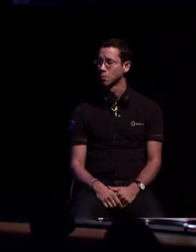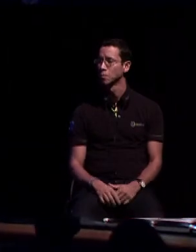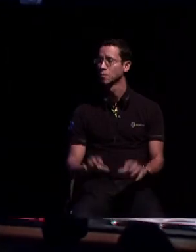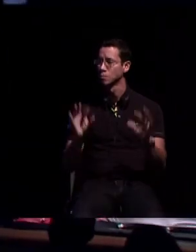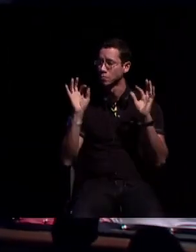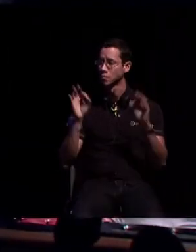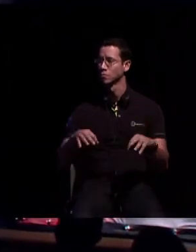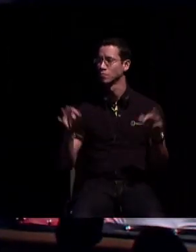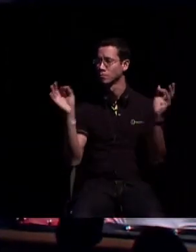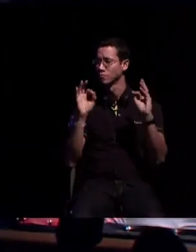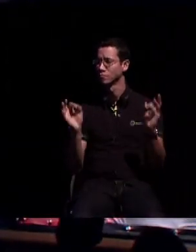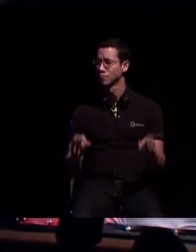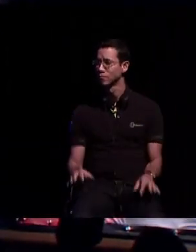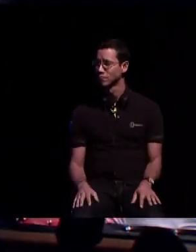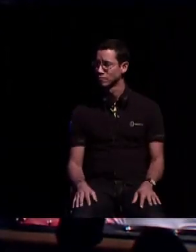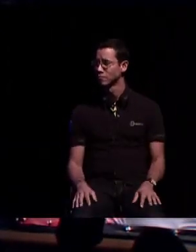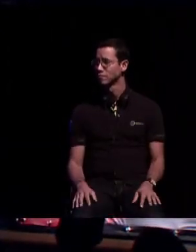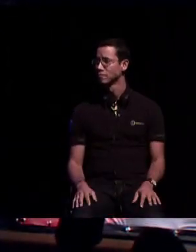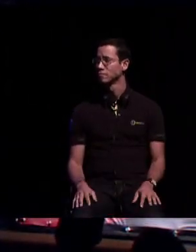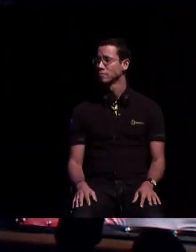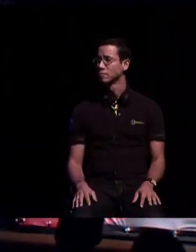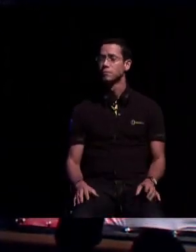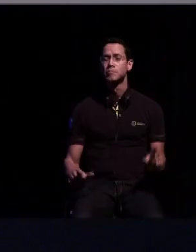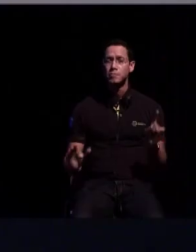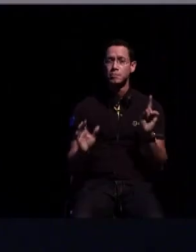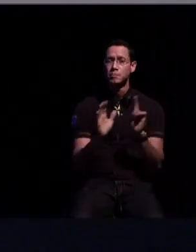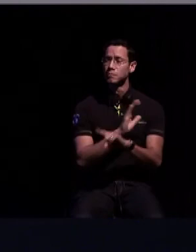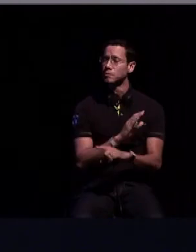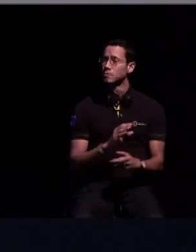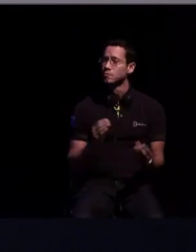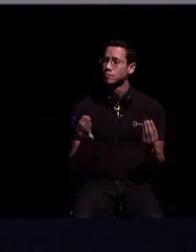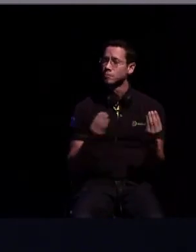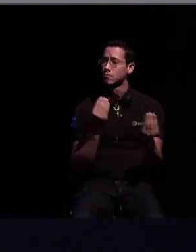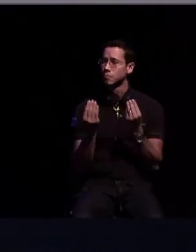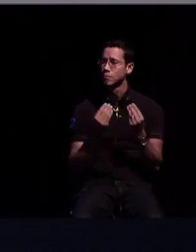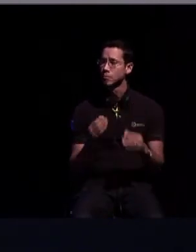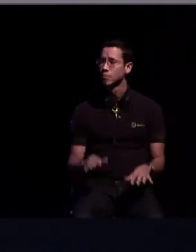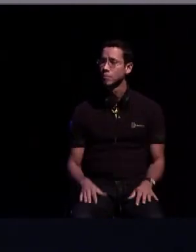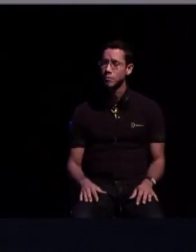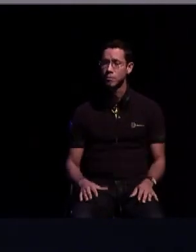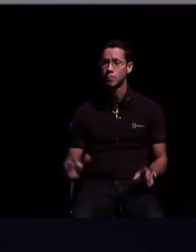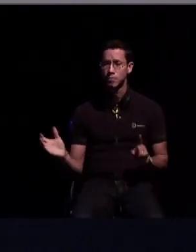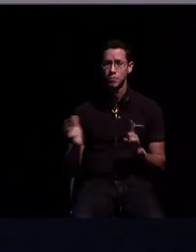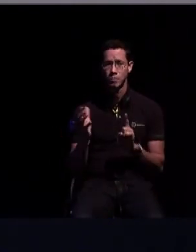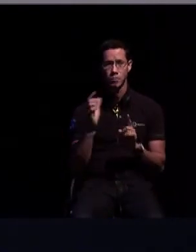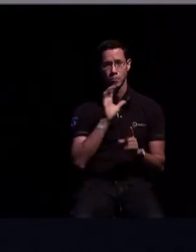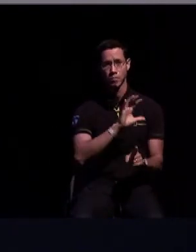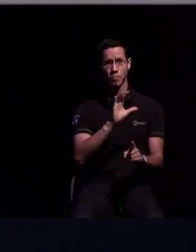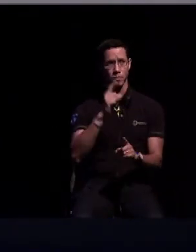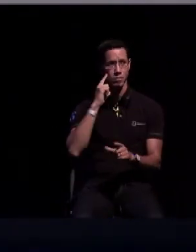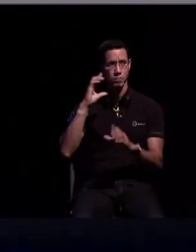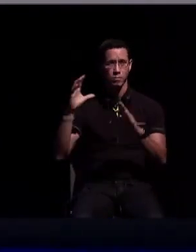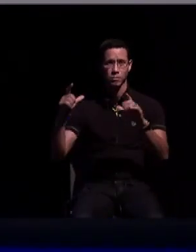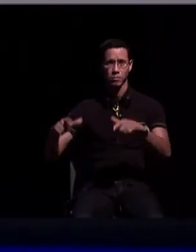finalmente, uma pergunta para os dois. Como impactar as próprias comunidades